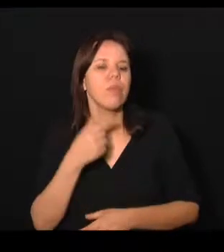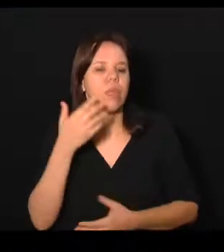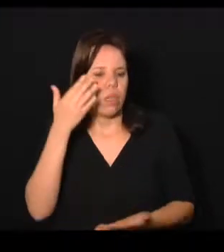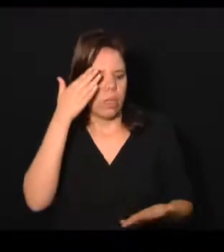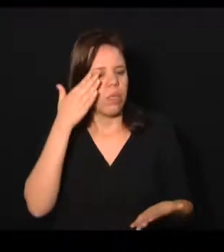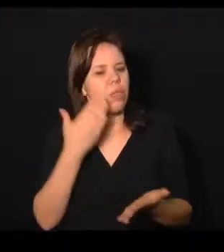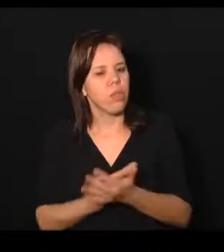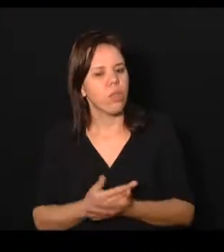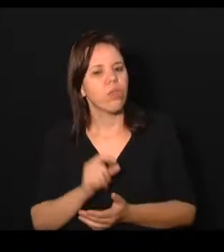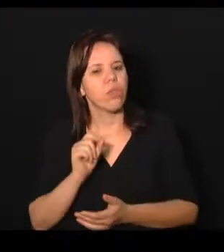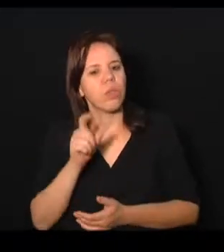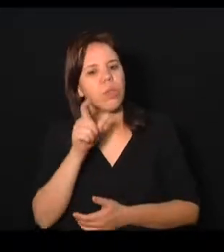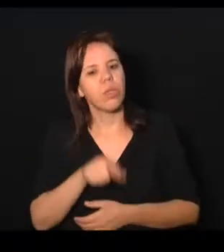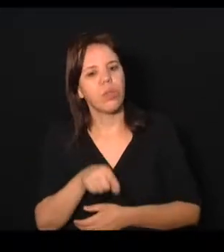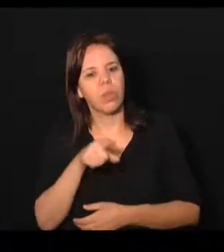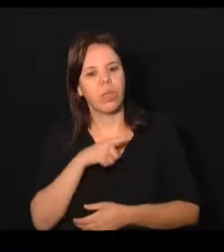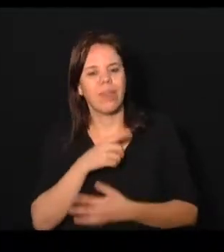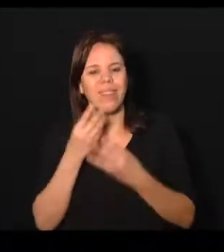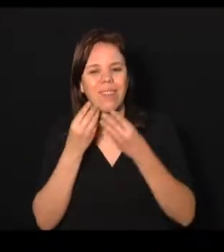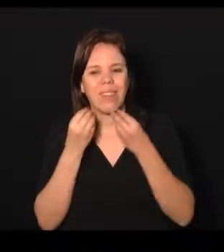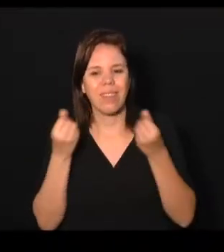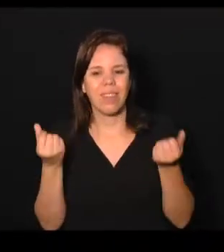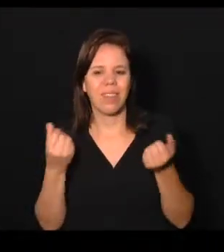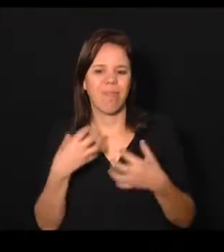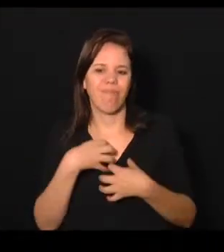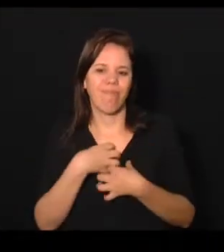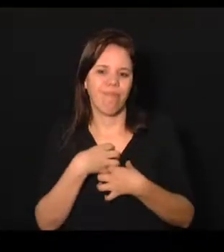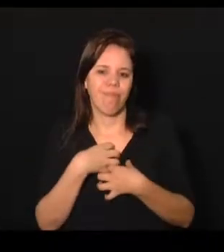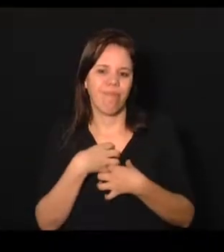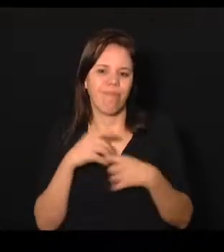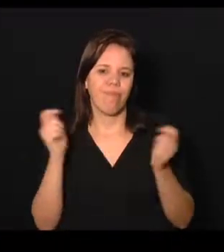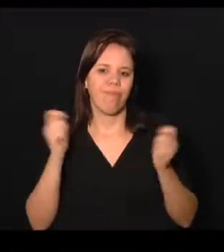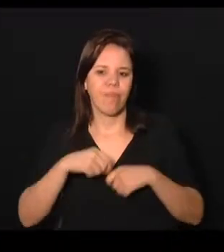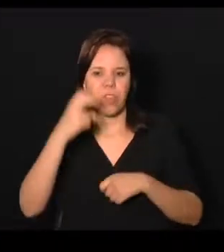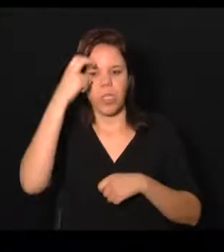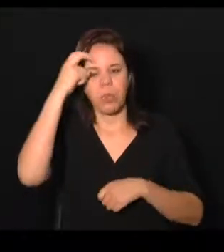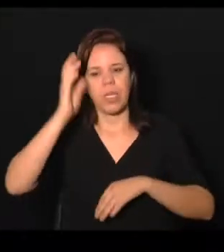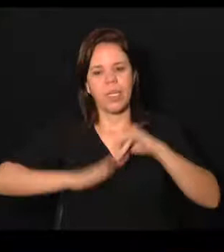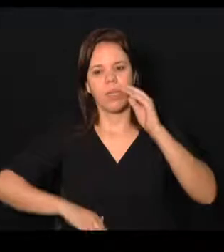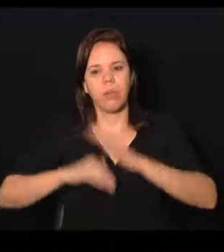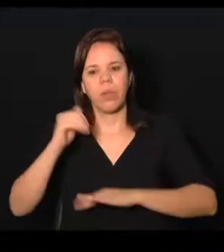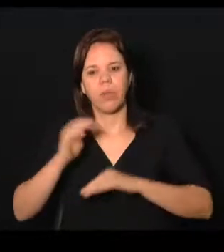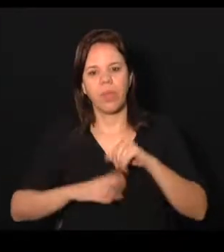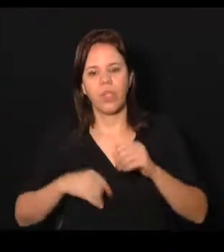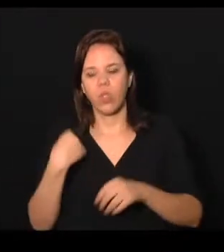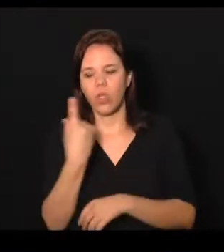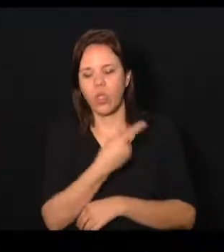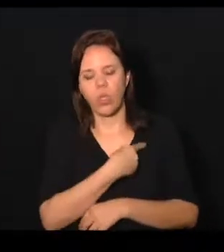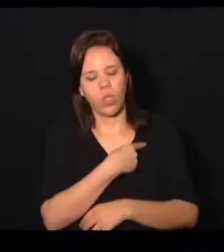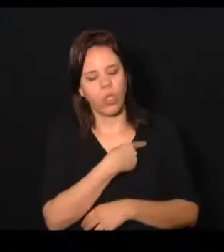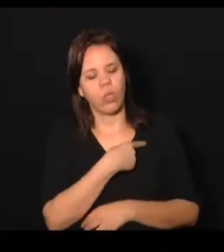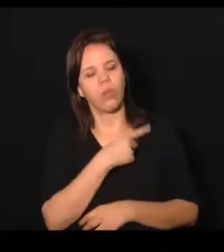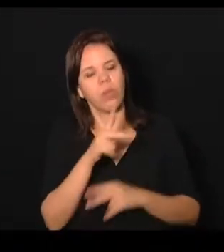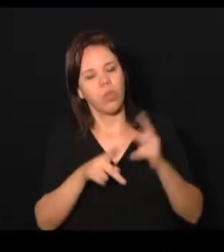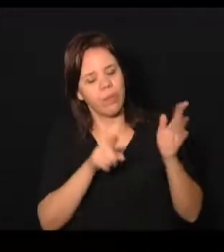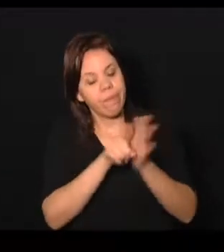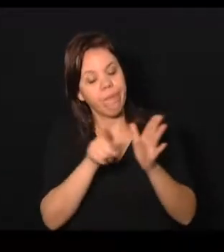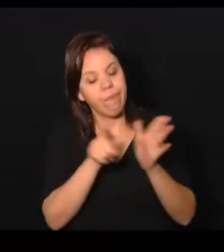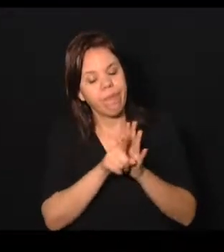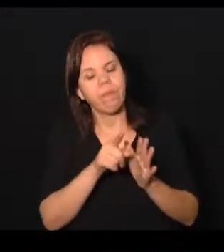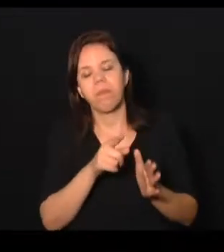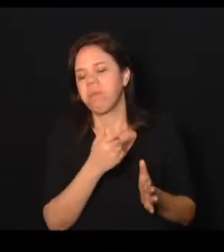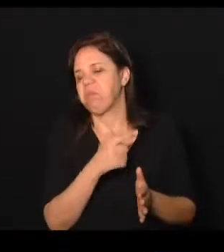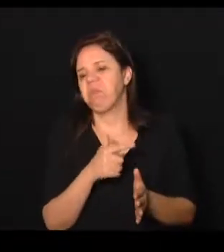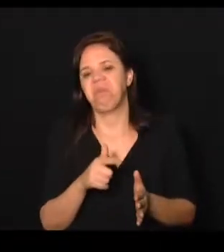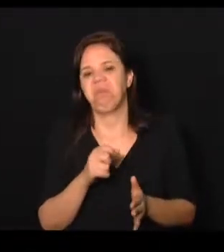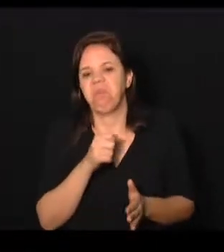com a sensibilidade e com a capacidade profissional dos nossos triadores. E ele coloca lá, entrevista não